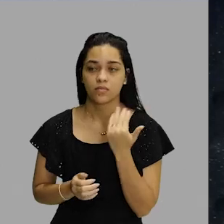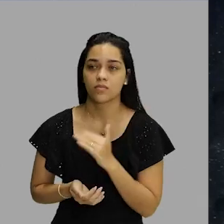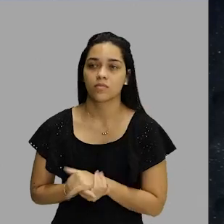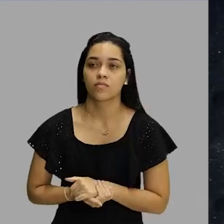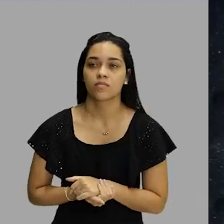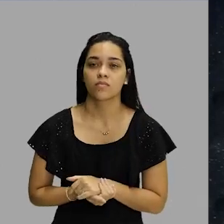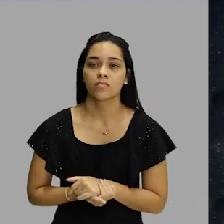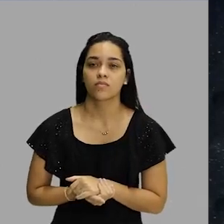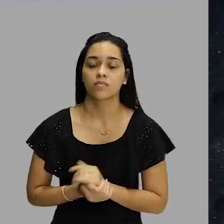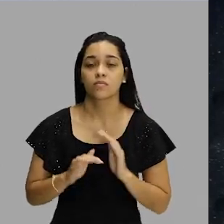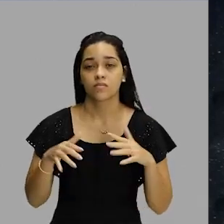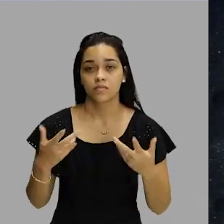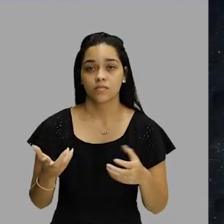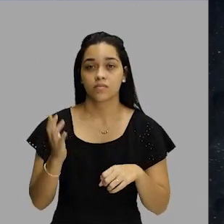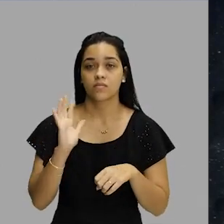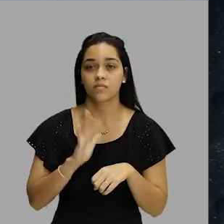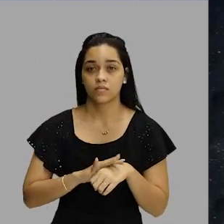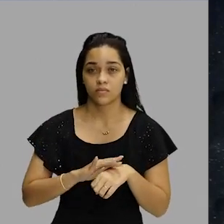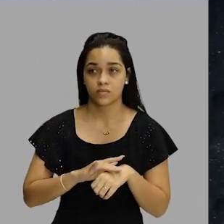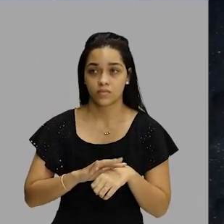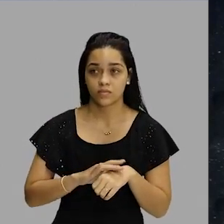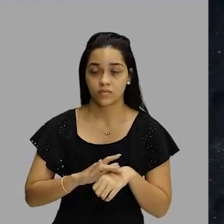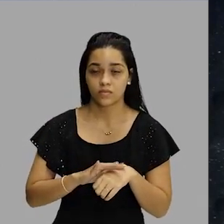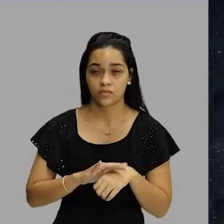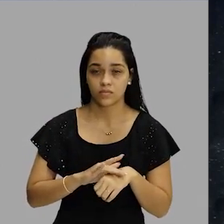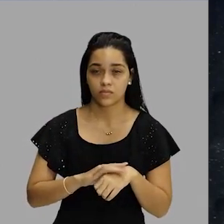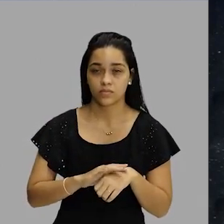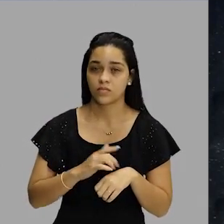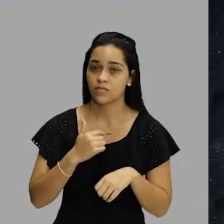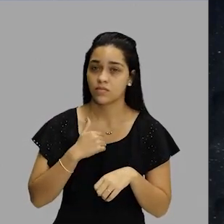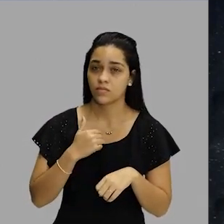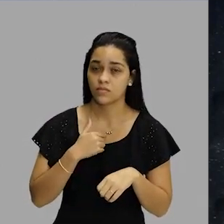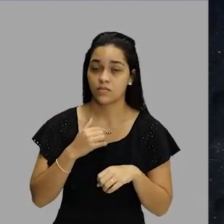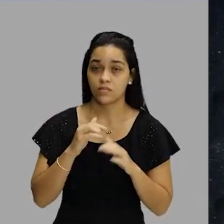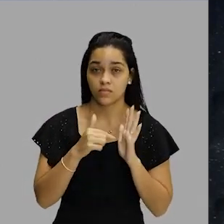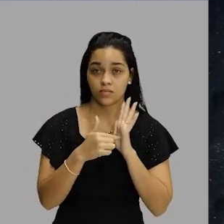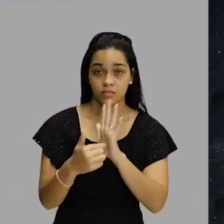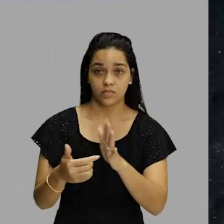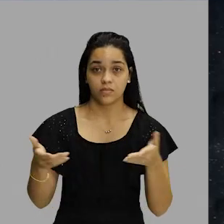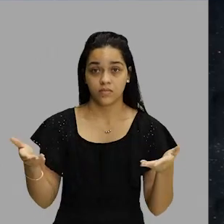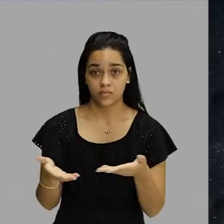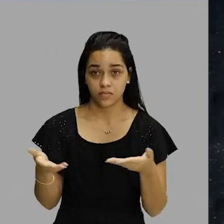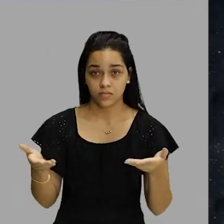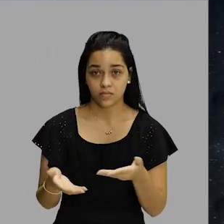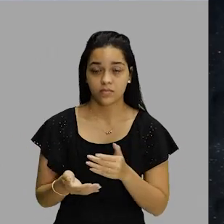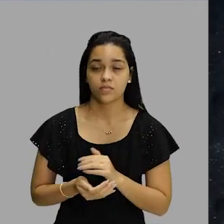Pessoal, essas são as doenças bacterianas que eu fiquei de trazer para vocês hoje.